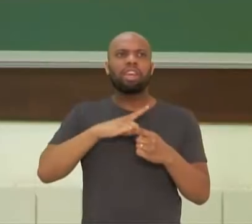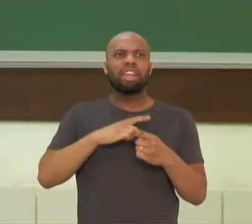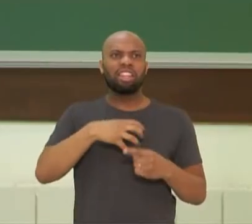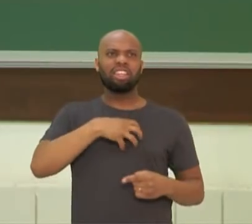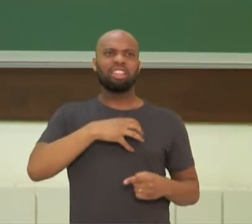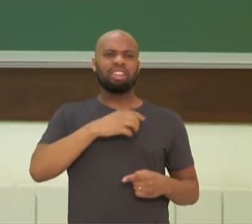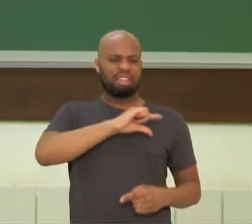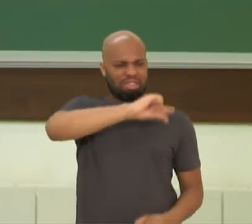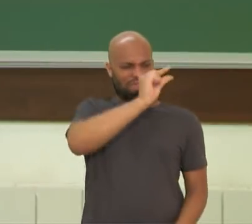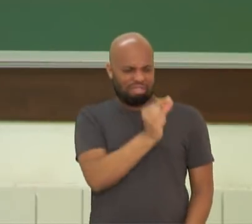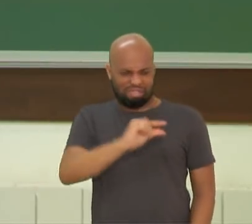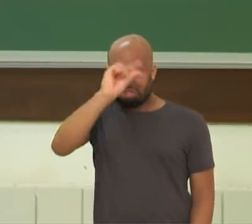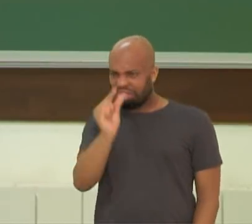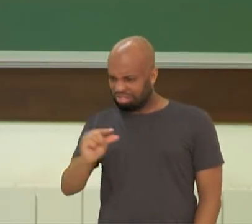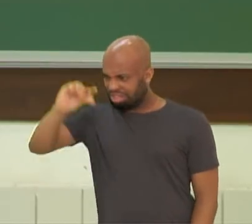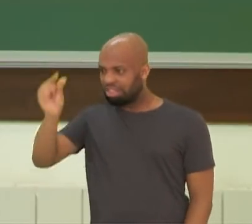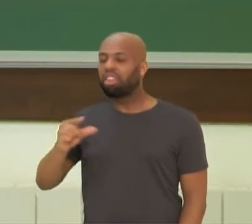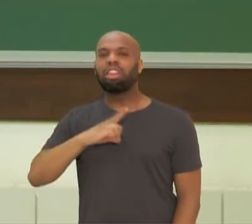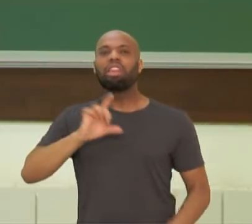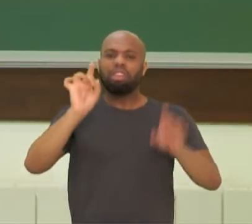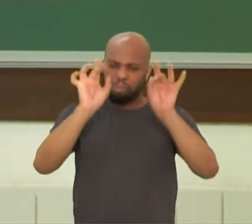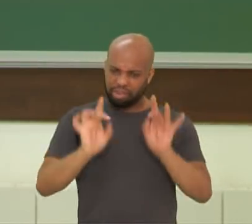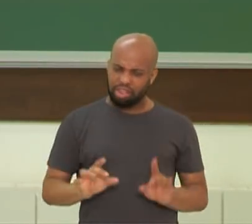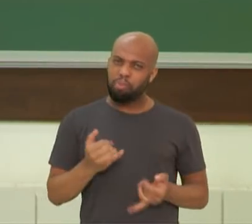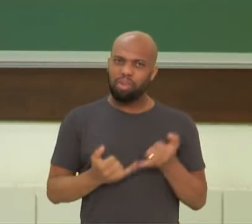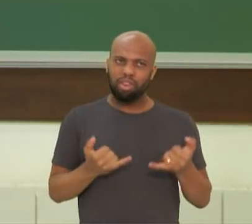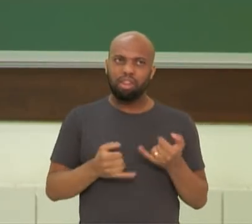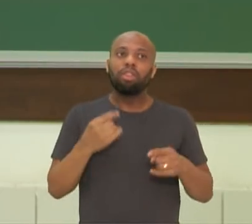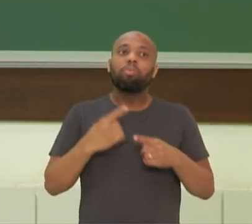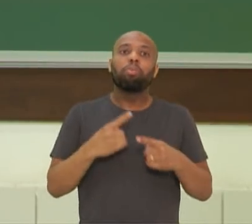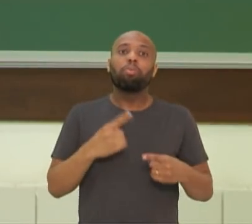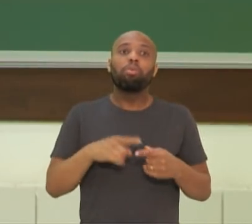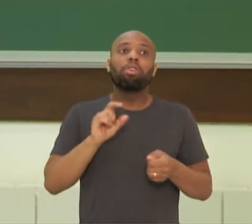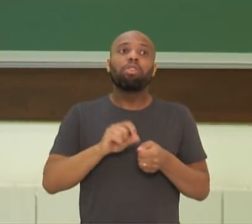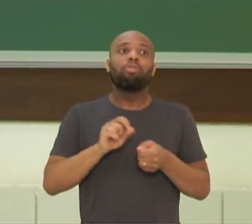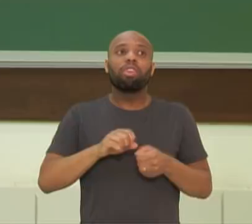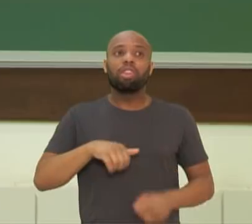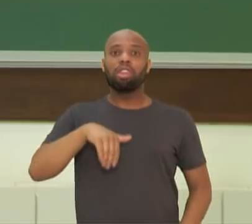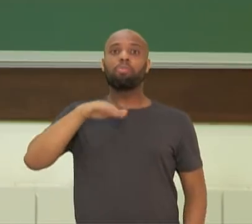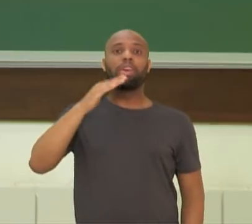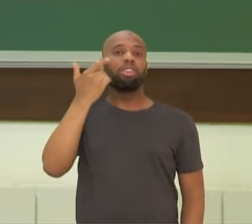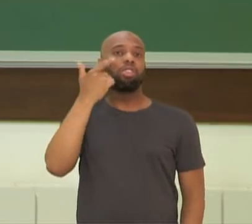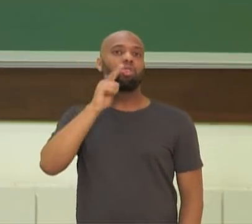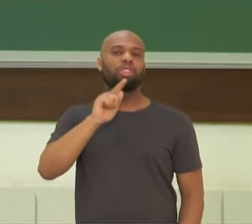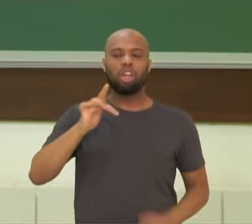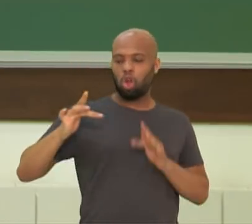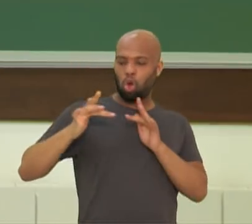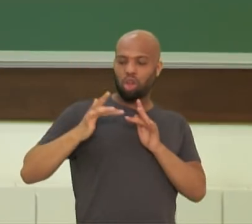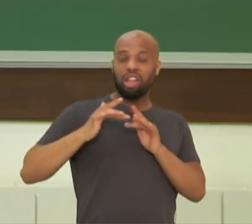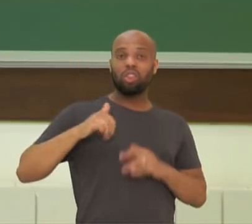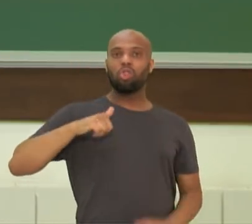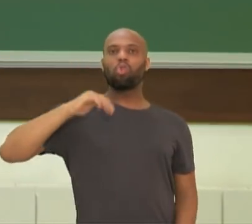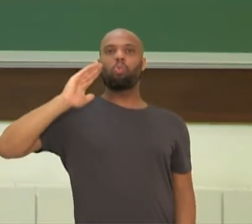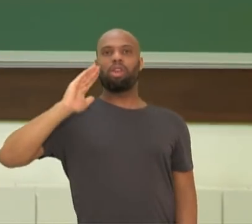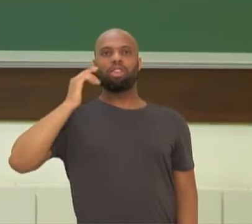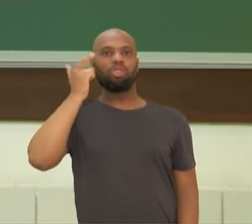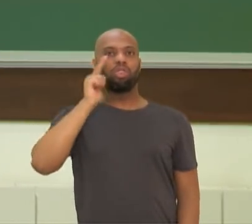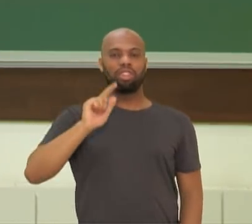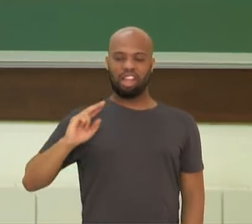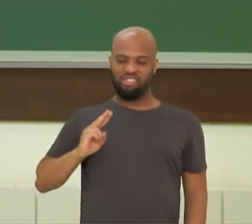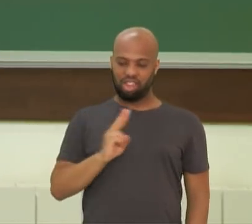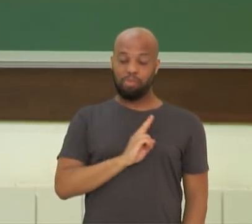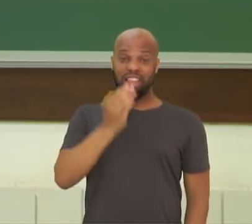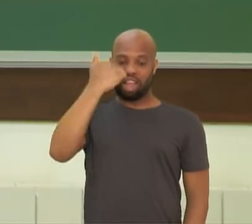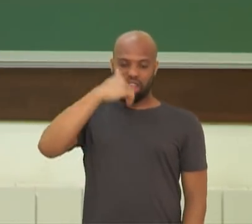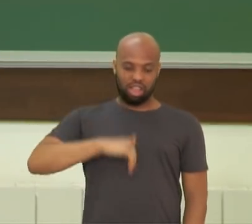todo cheio de dobras, de curvinhas especiais? Porque isso aumenta a área de contato para que os